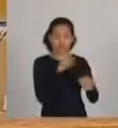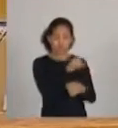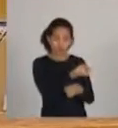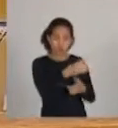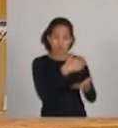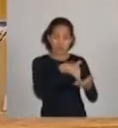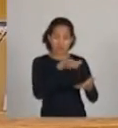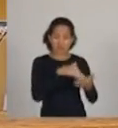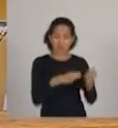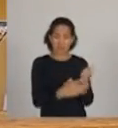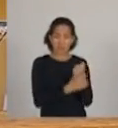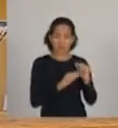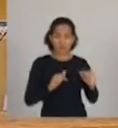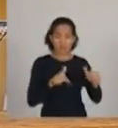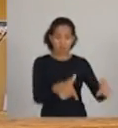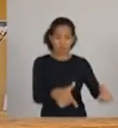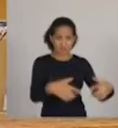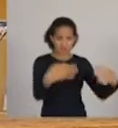Segurança, governador.